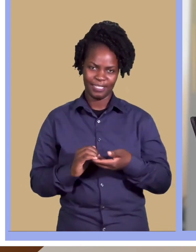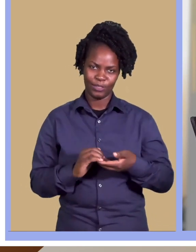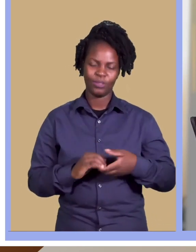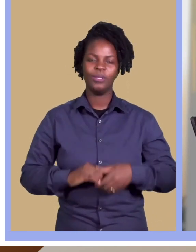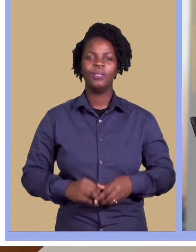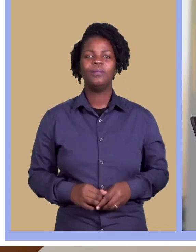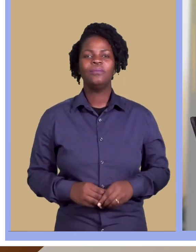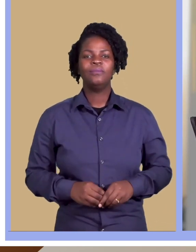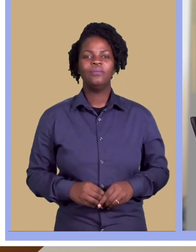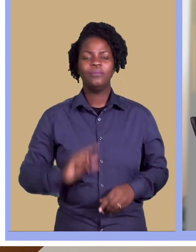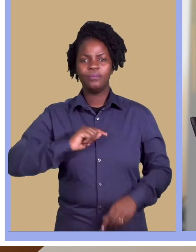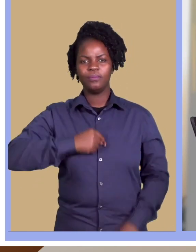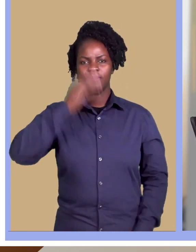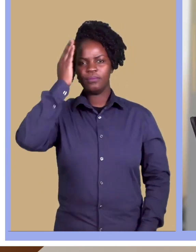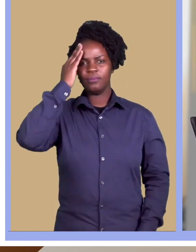existem plataformas